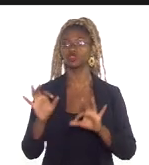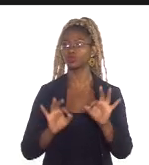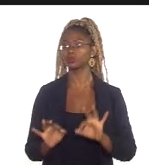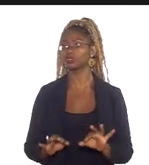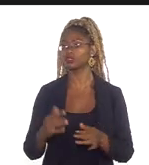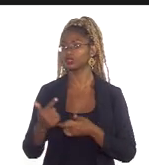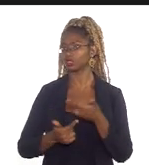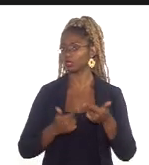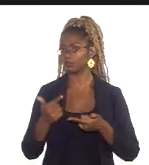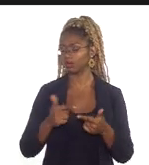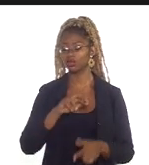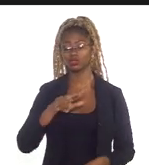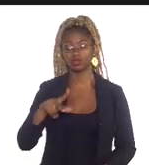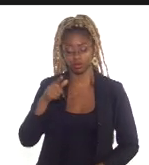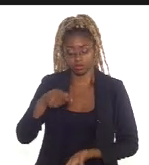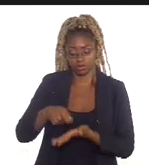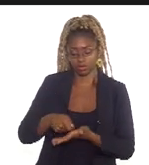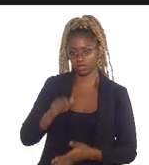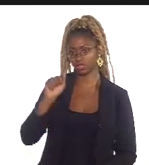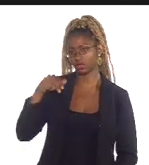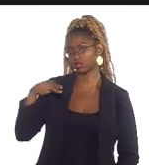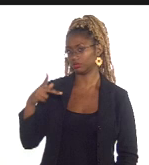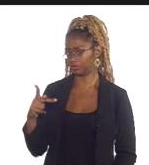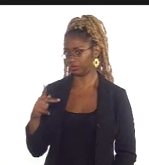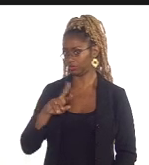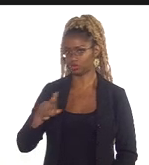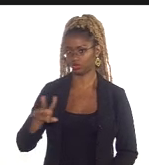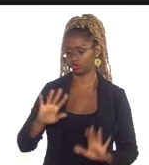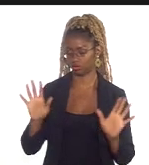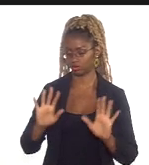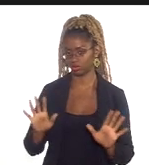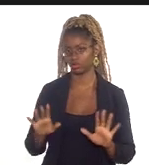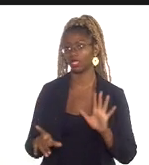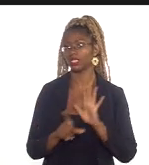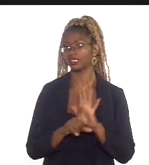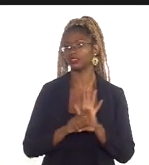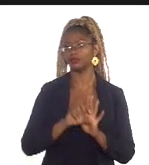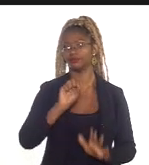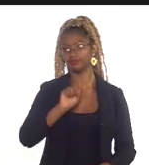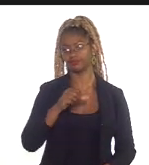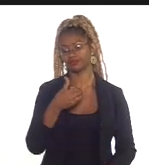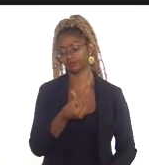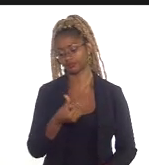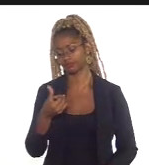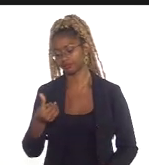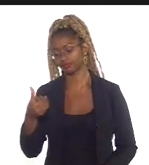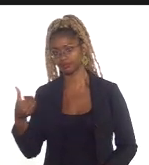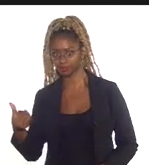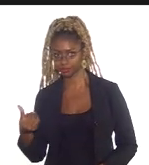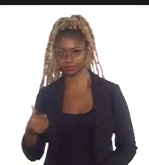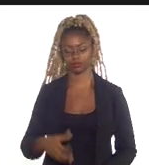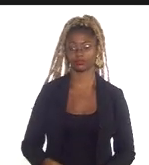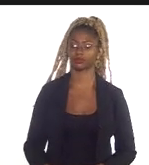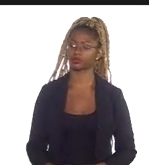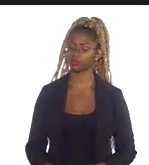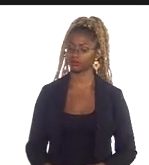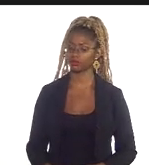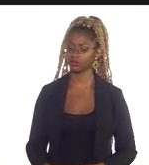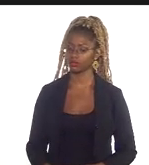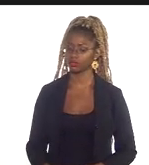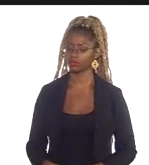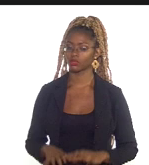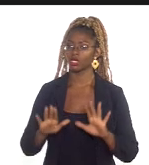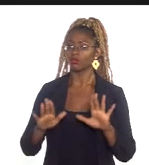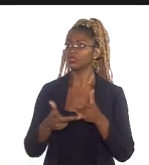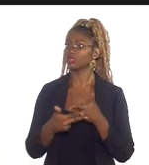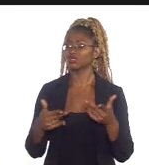trabalho não é uma exigência da ANP, é uma exigência da Lei 8666. Né? Mas é uma coisa muito